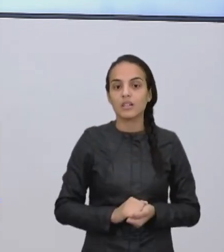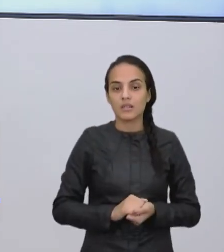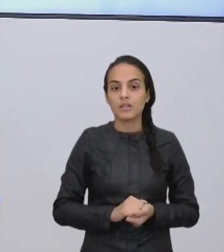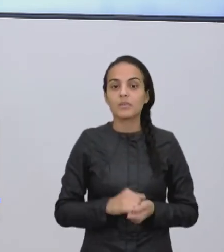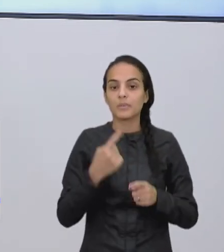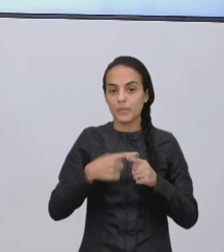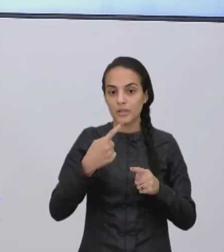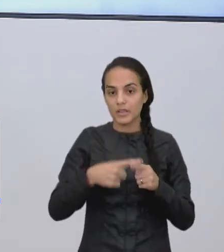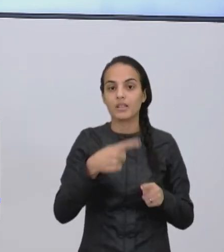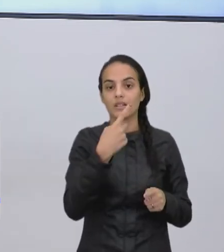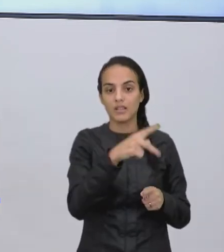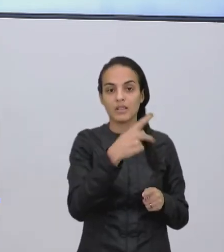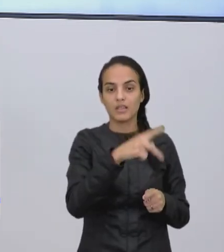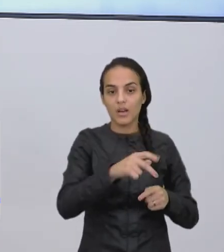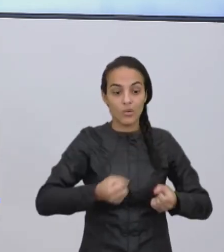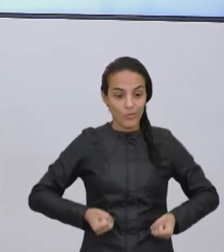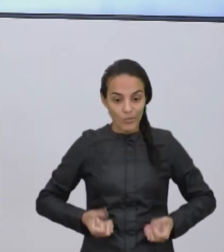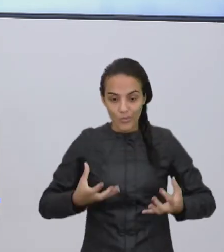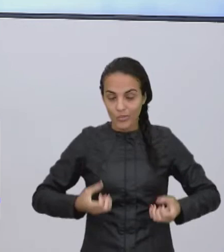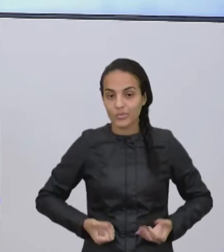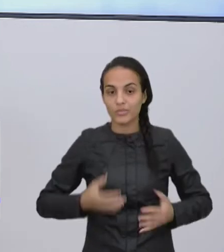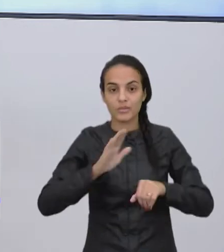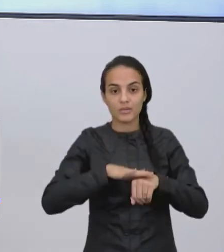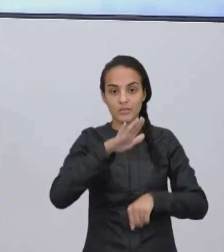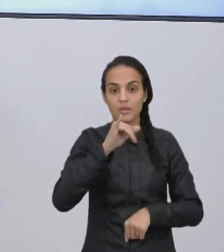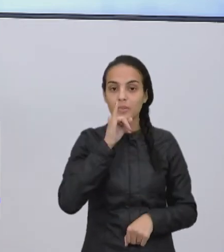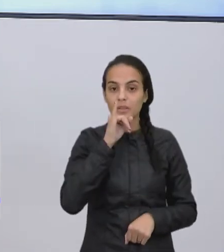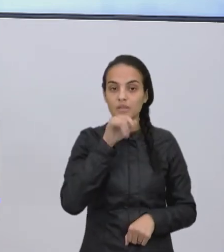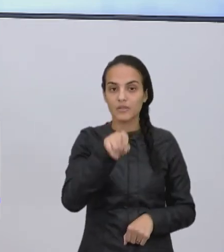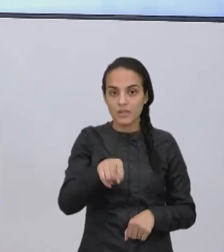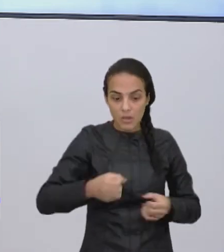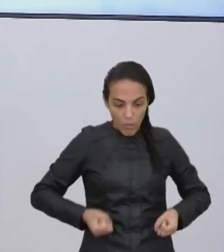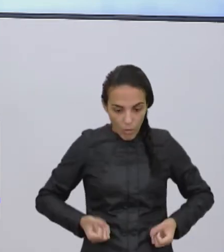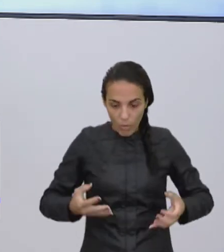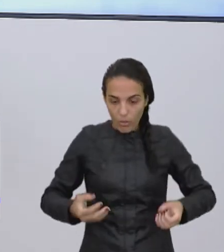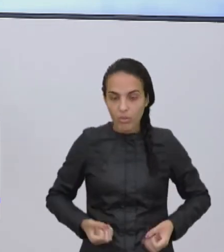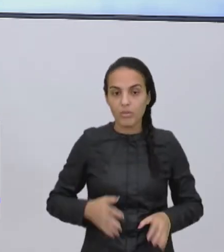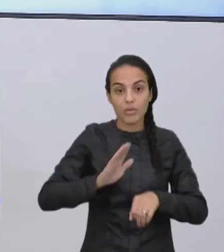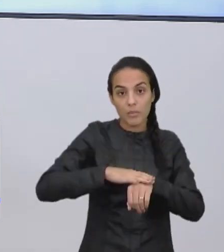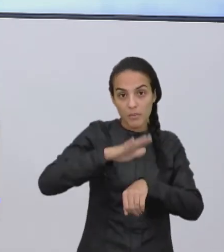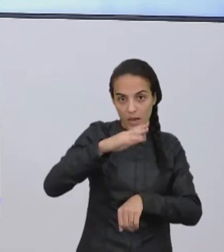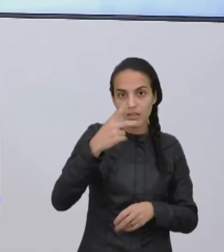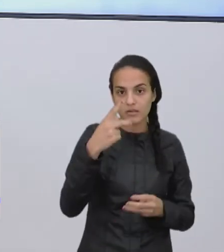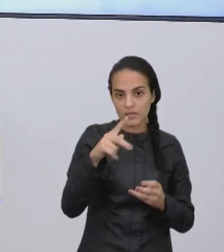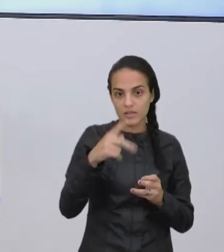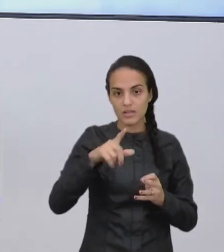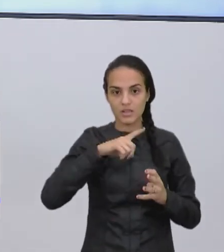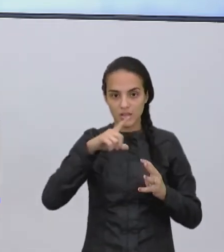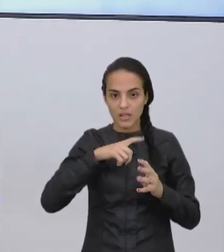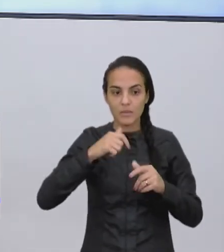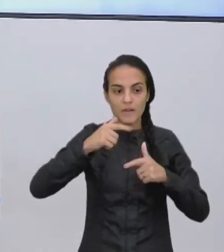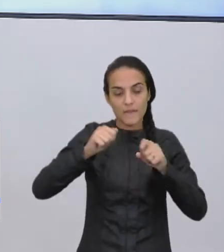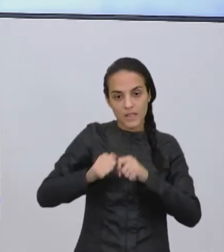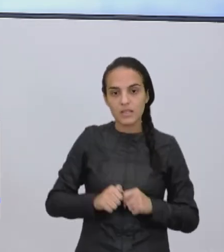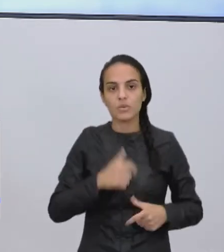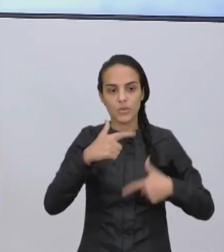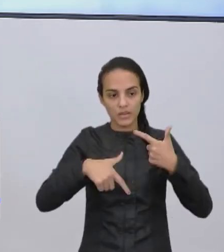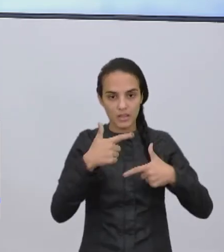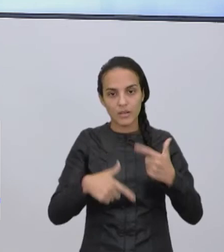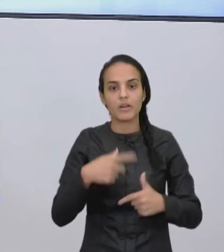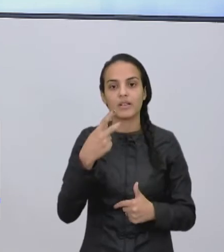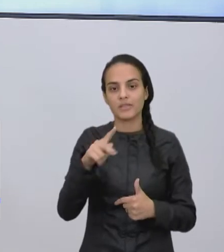porque está consumindo mais. Então, quando você consome mais do recurso que você tem para fazer um trabalho, você é